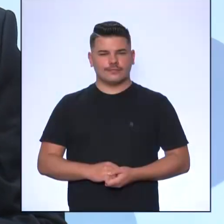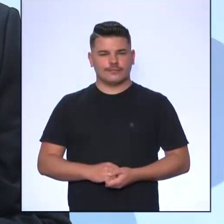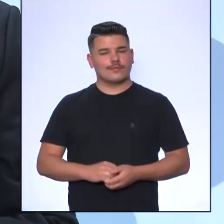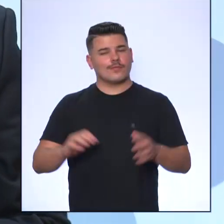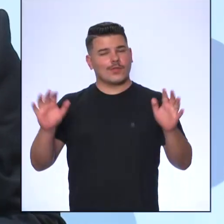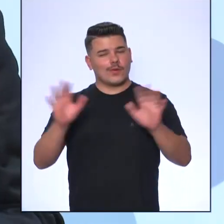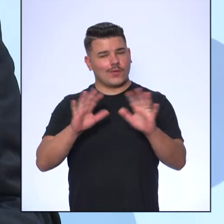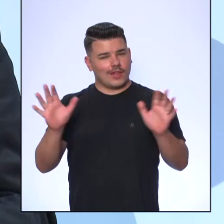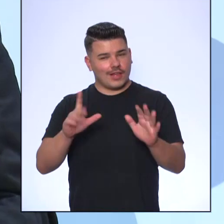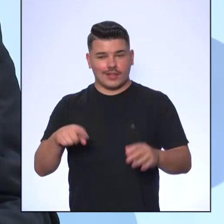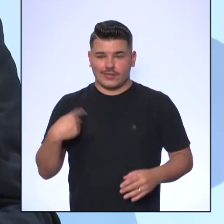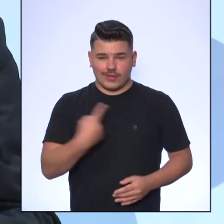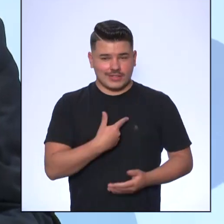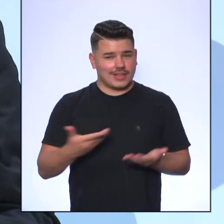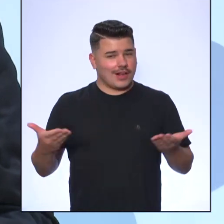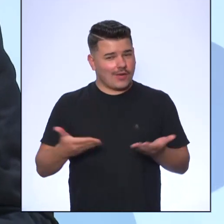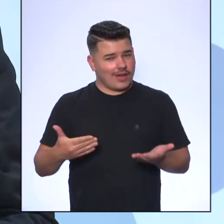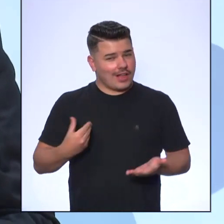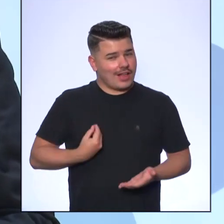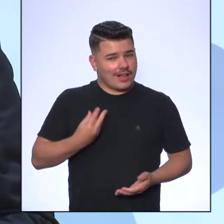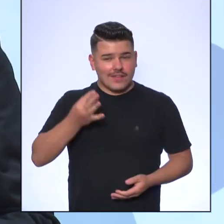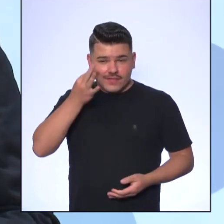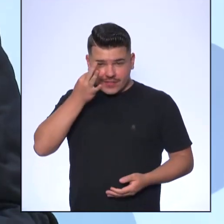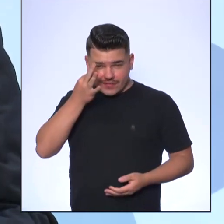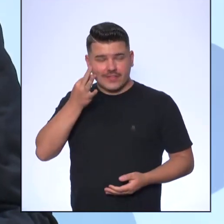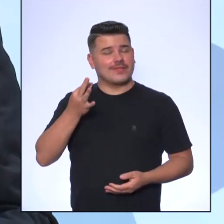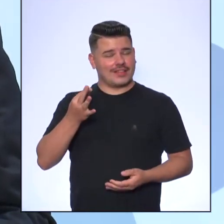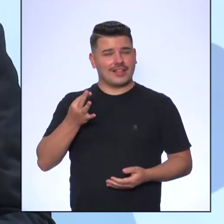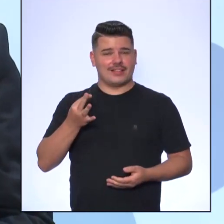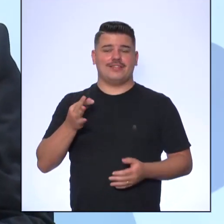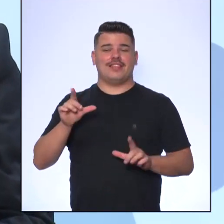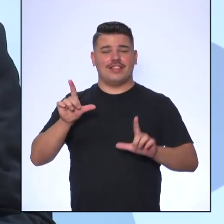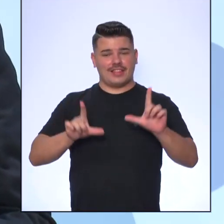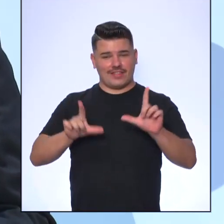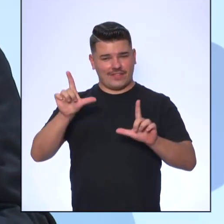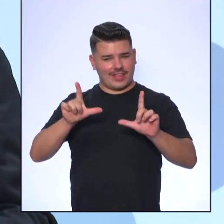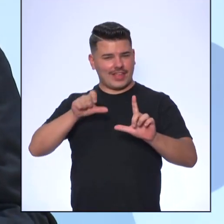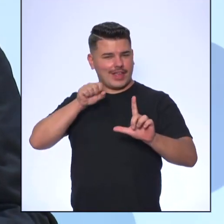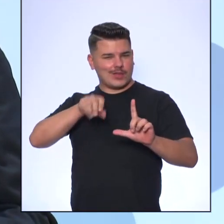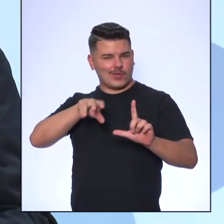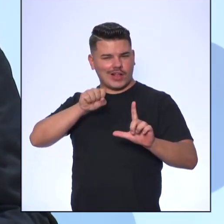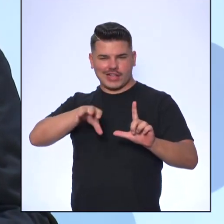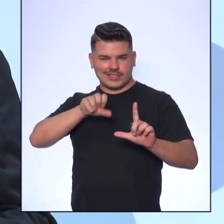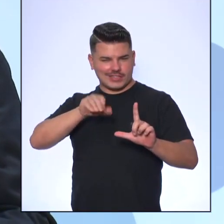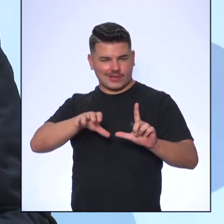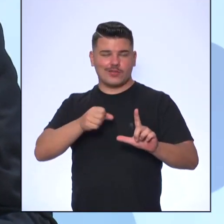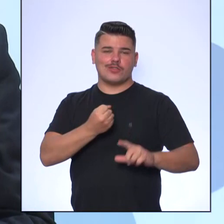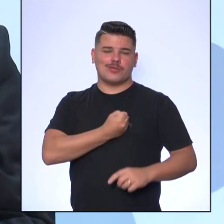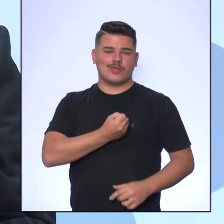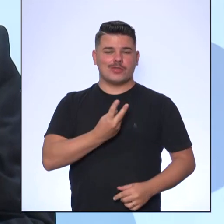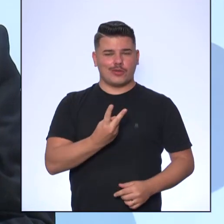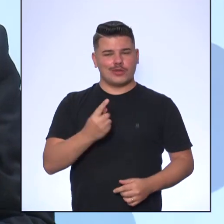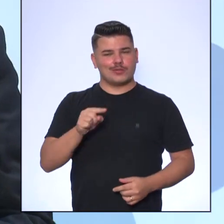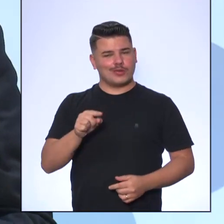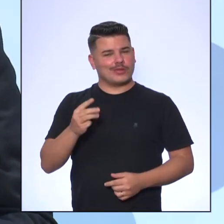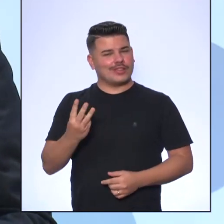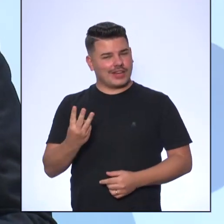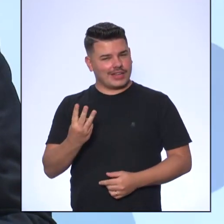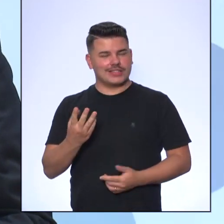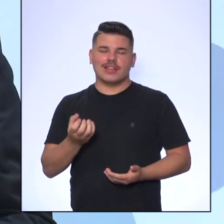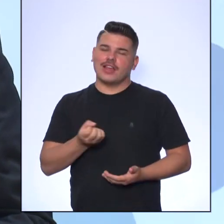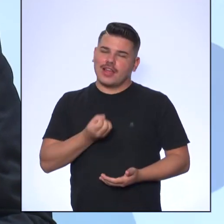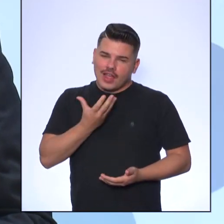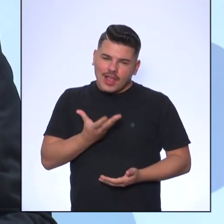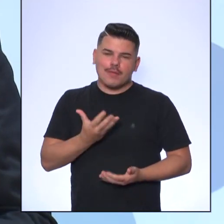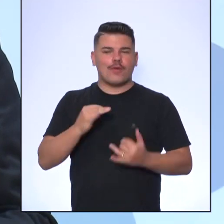olá, estamos aqui ao vivo pela TV Educação, aqui na capital, no canal 2.3, sempre lembrando